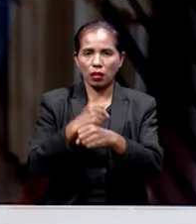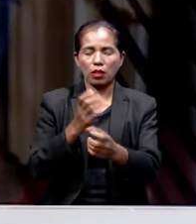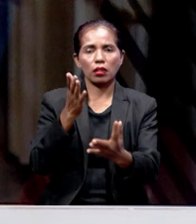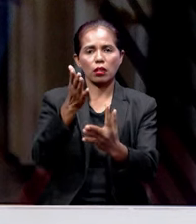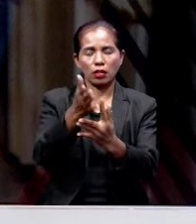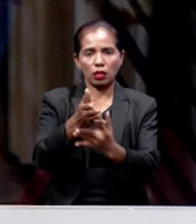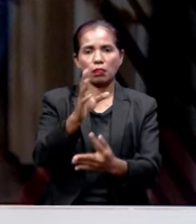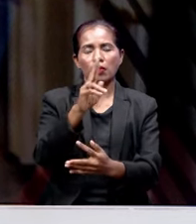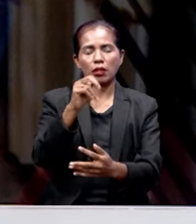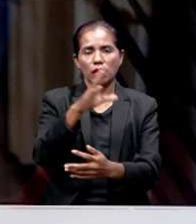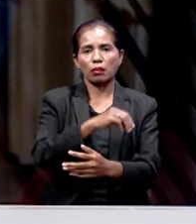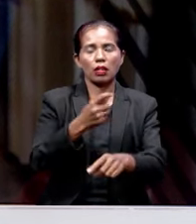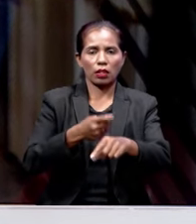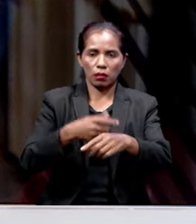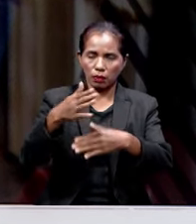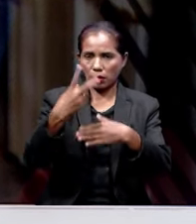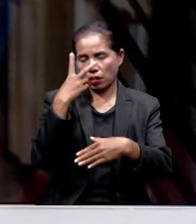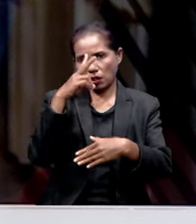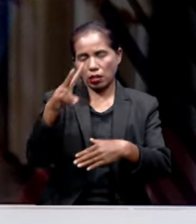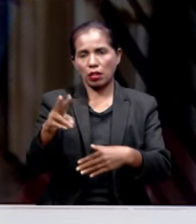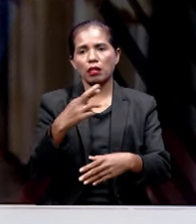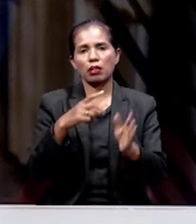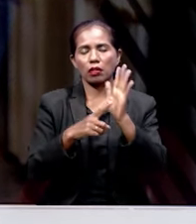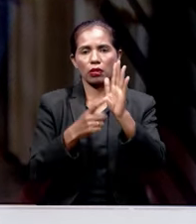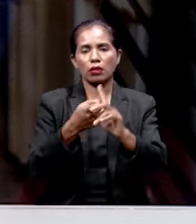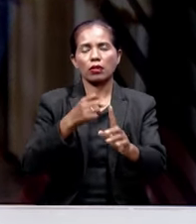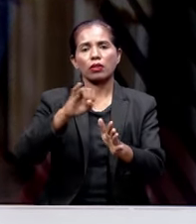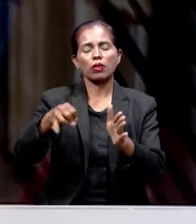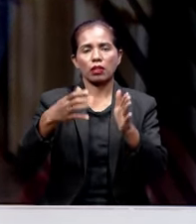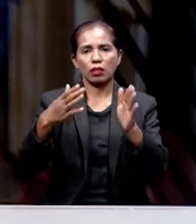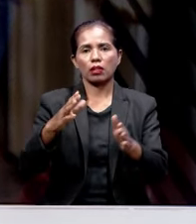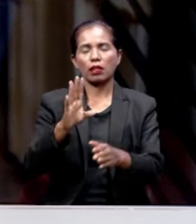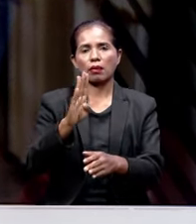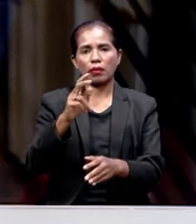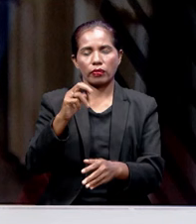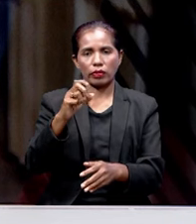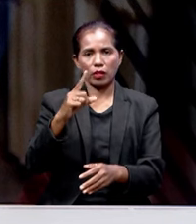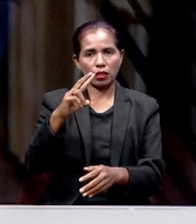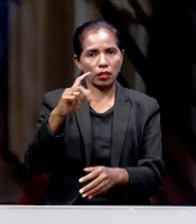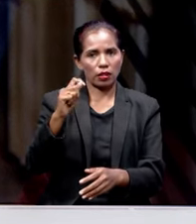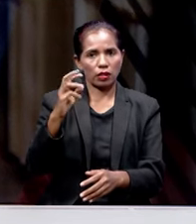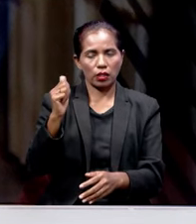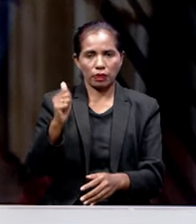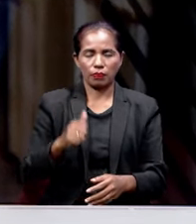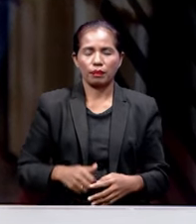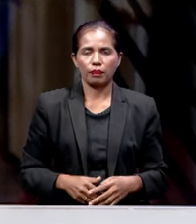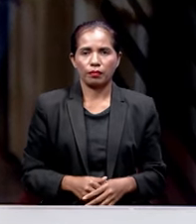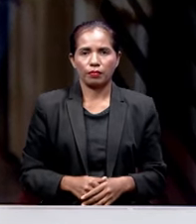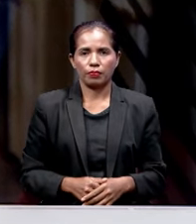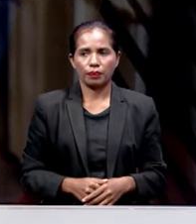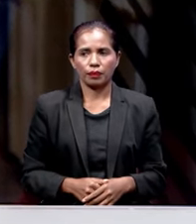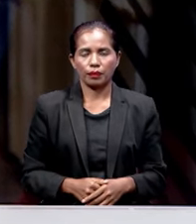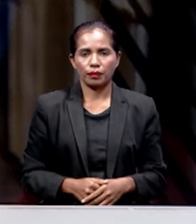OMK e a tempo barak. Termei te acompanha a reportagem russa e jornalista Ziamen. Bem-vinda, Simenes.